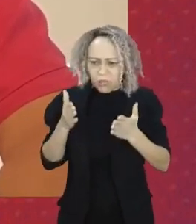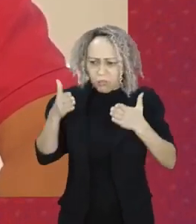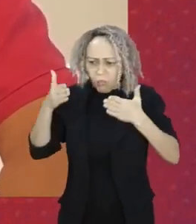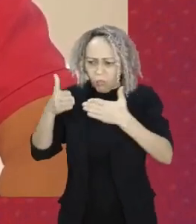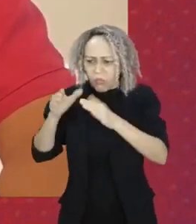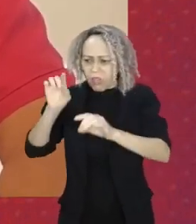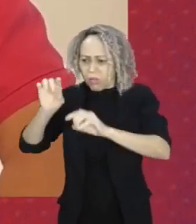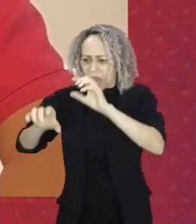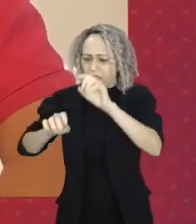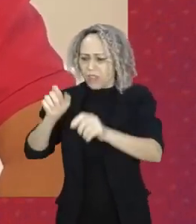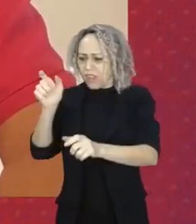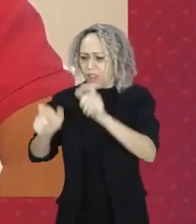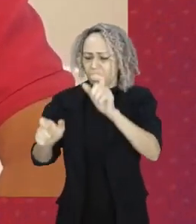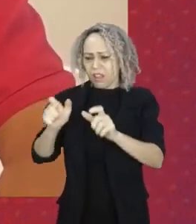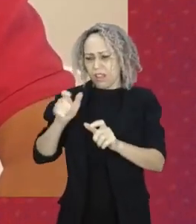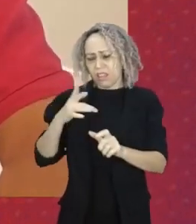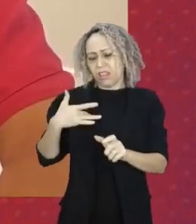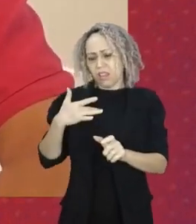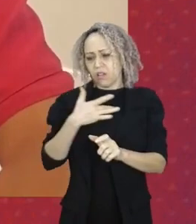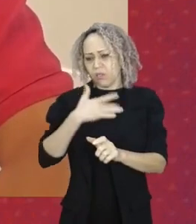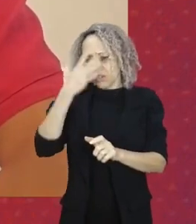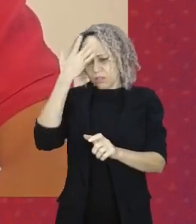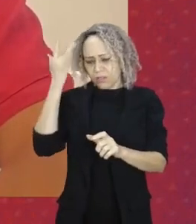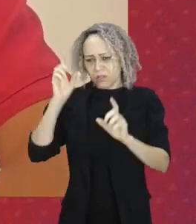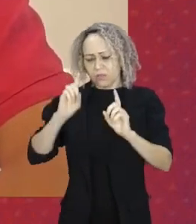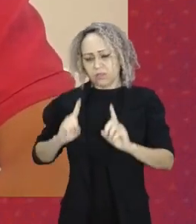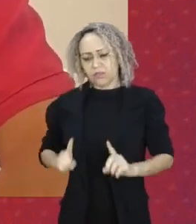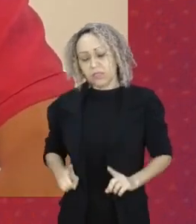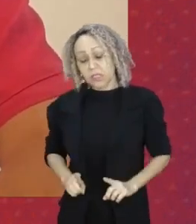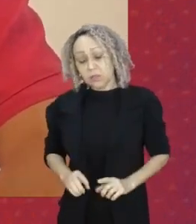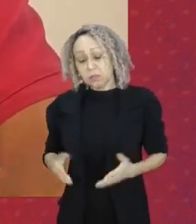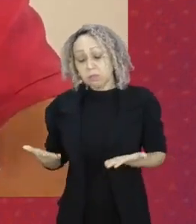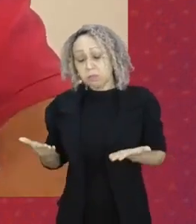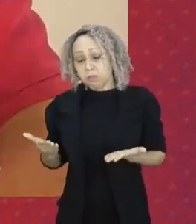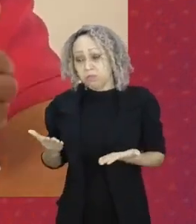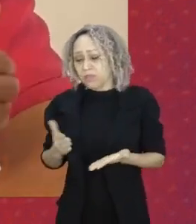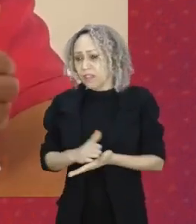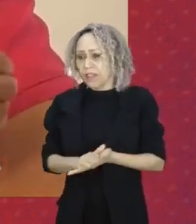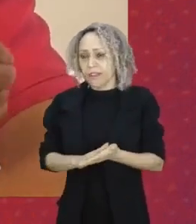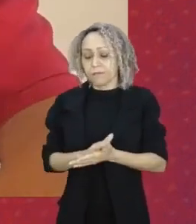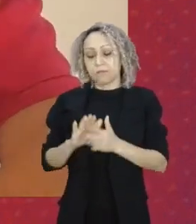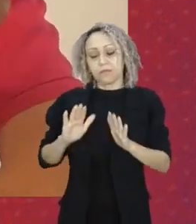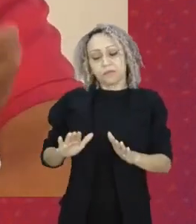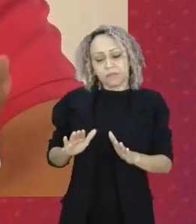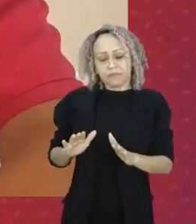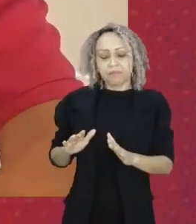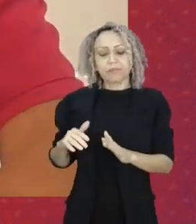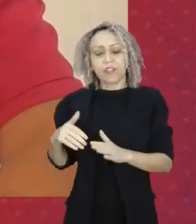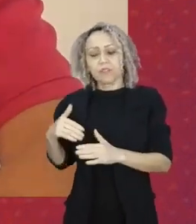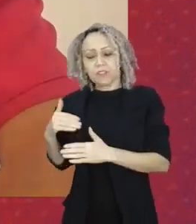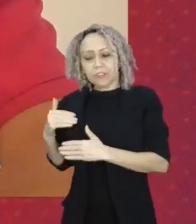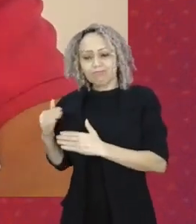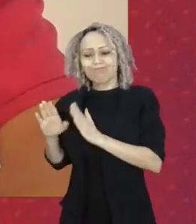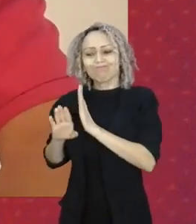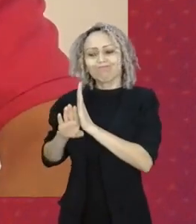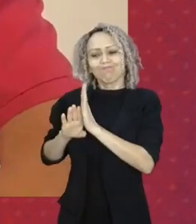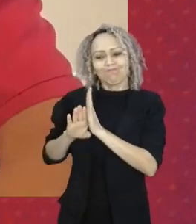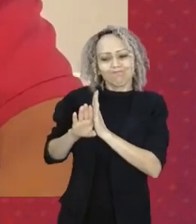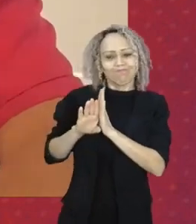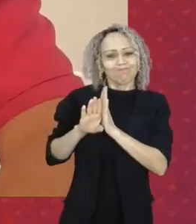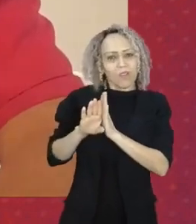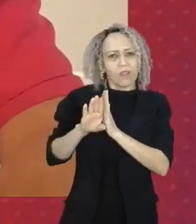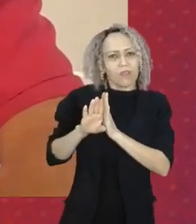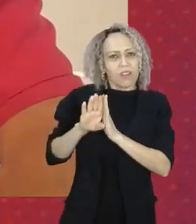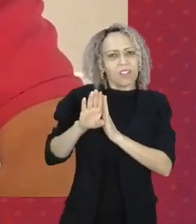saúde daqueles que apresentam alguma deficiência. Então, avançamos em termos da construção de